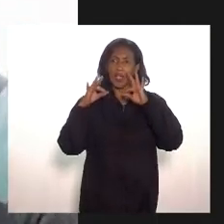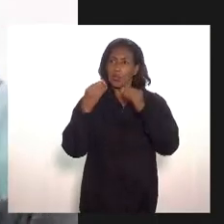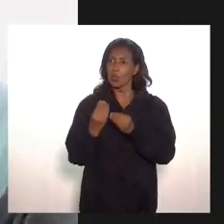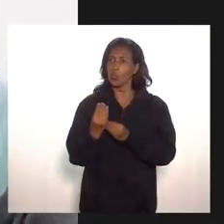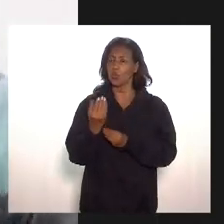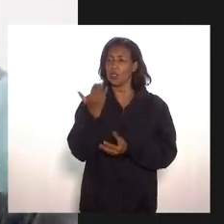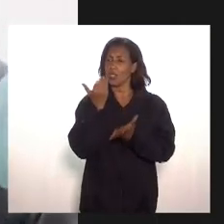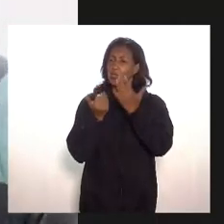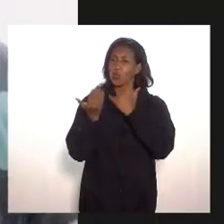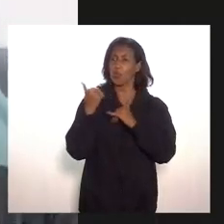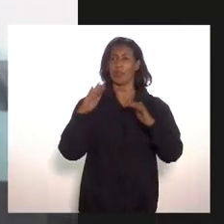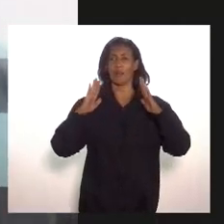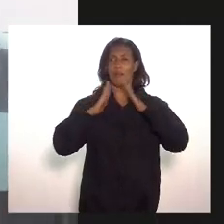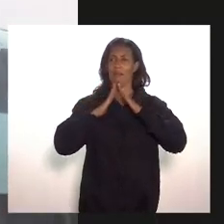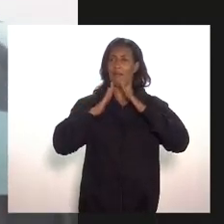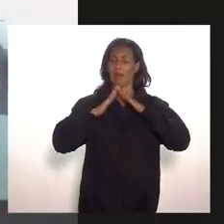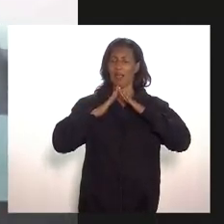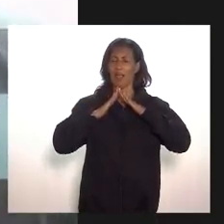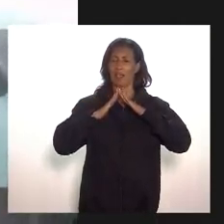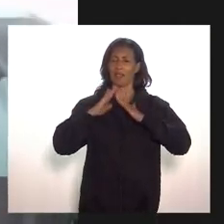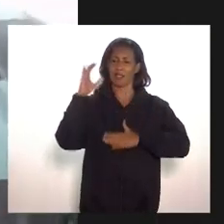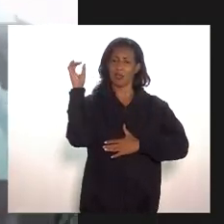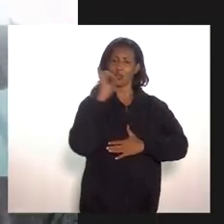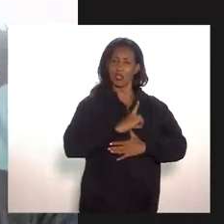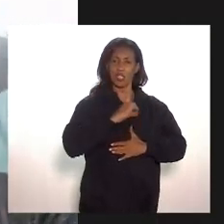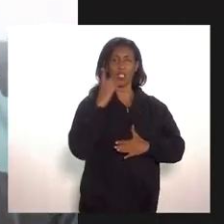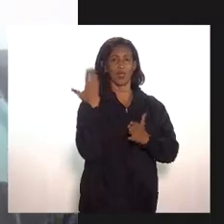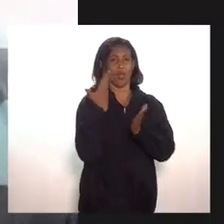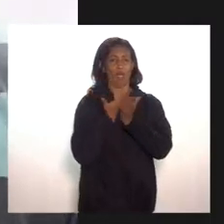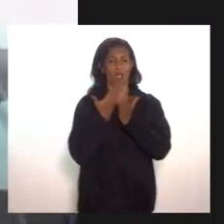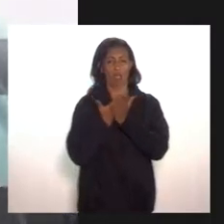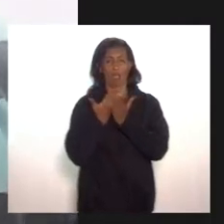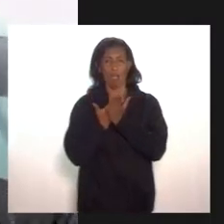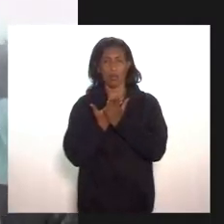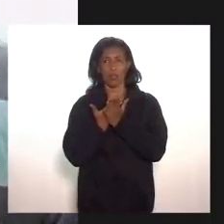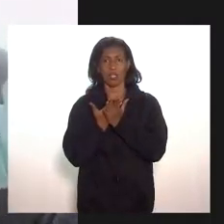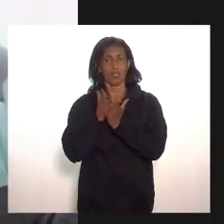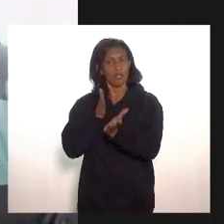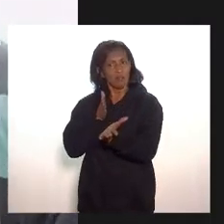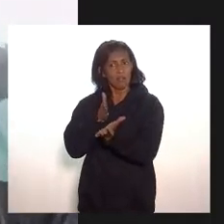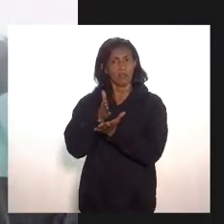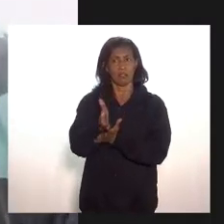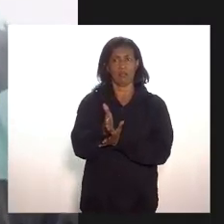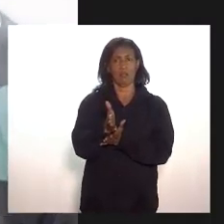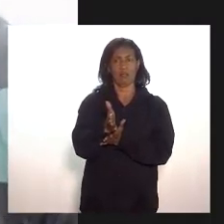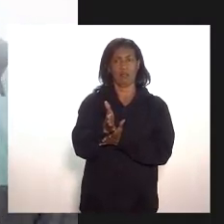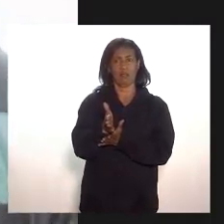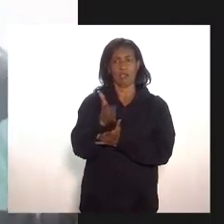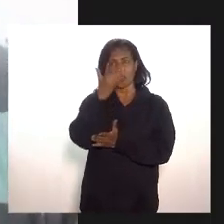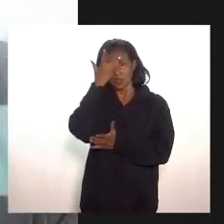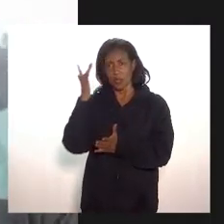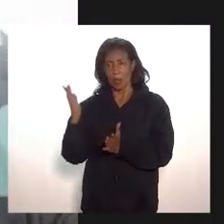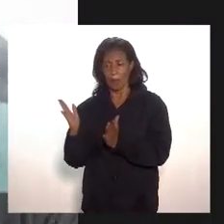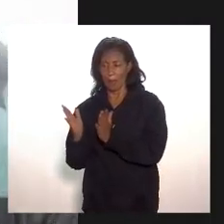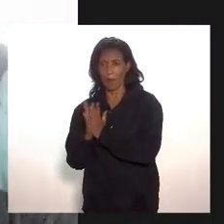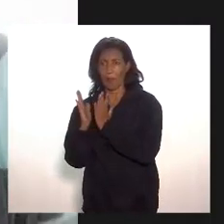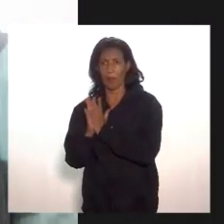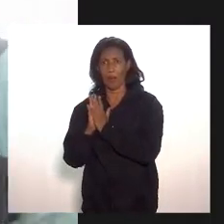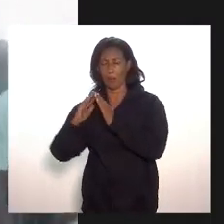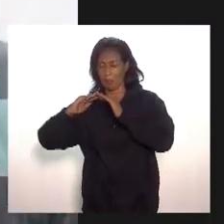mesa. E o direito à aula, ele vai nessa direção. A classe média